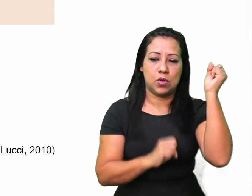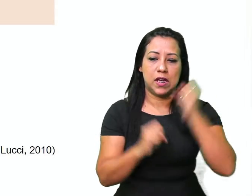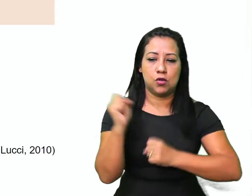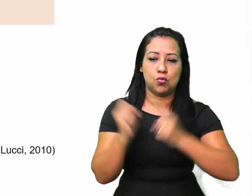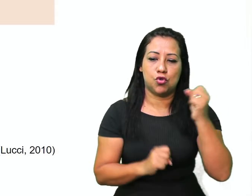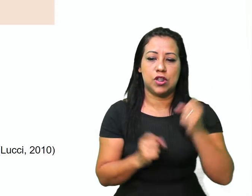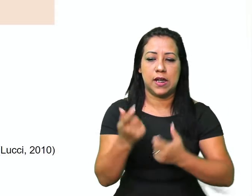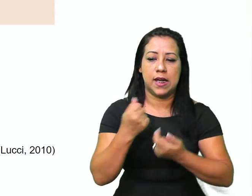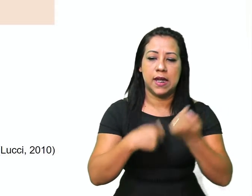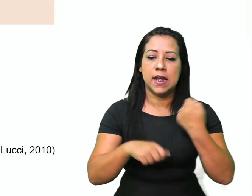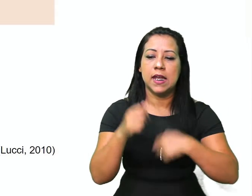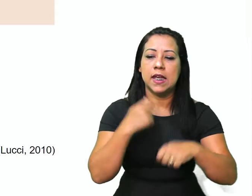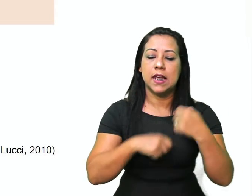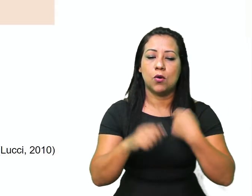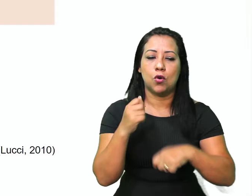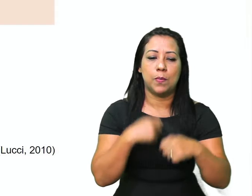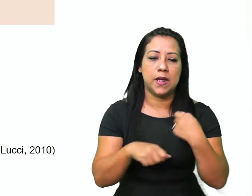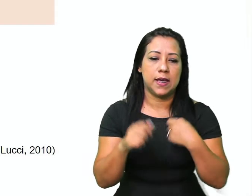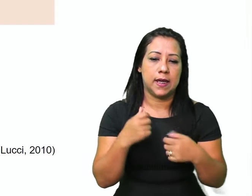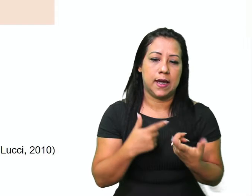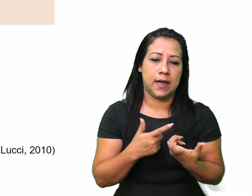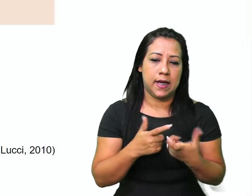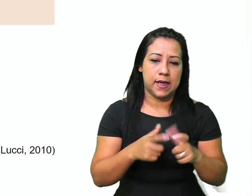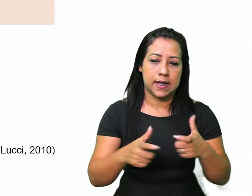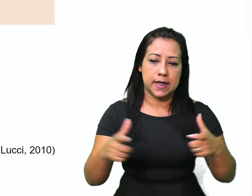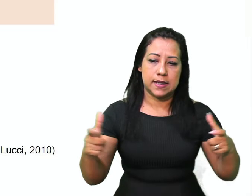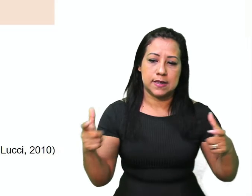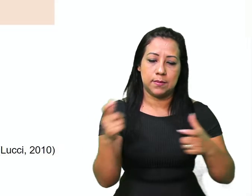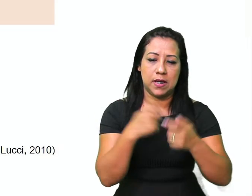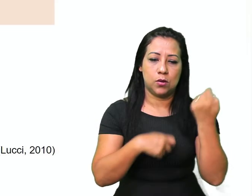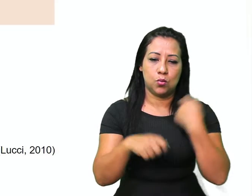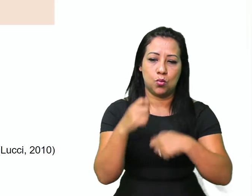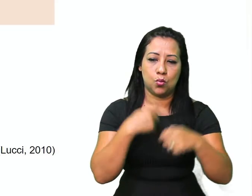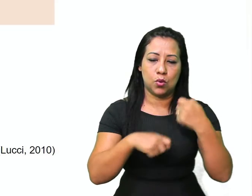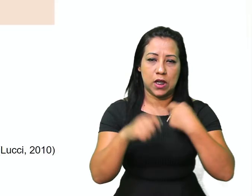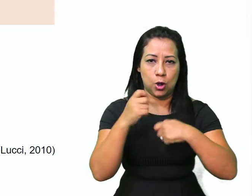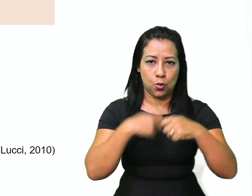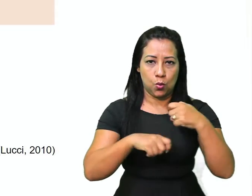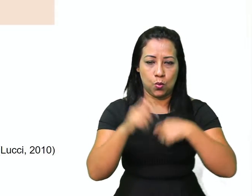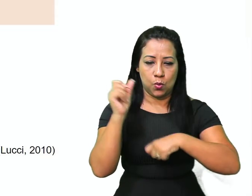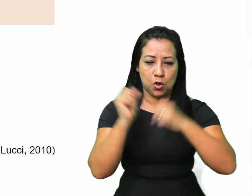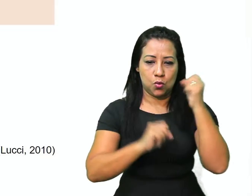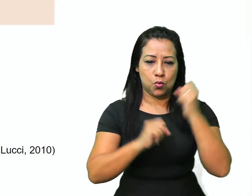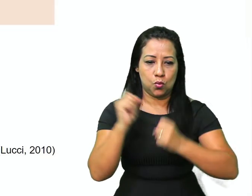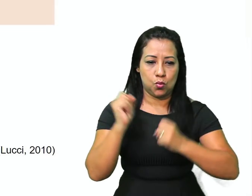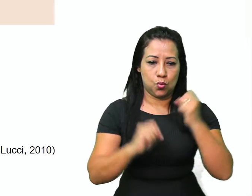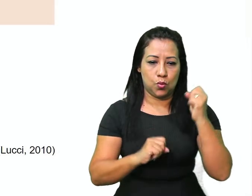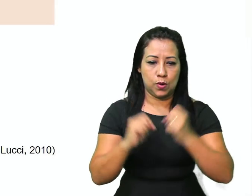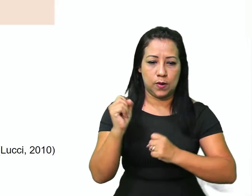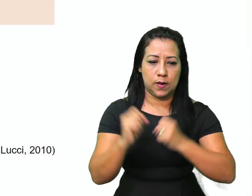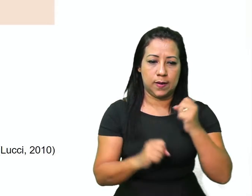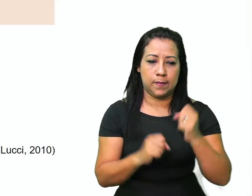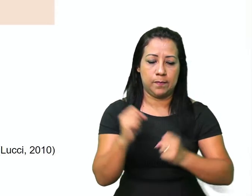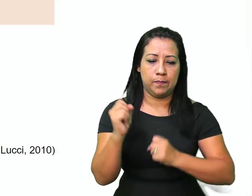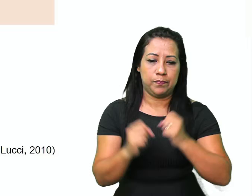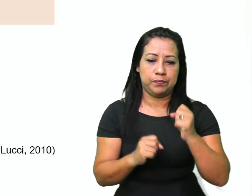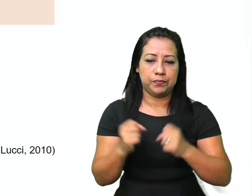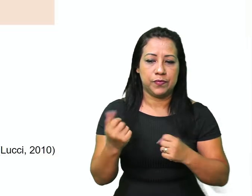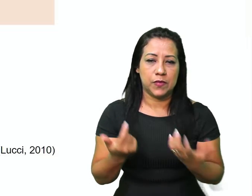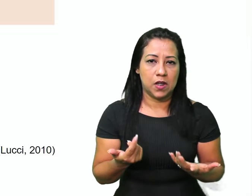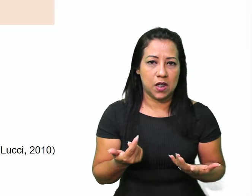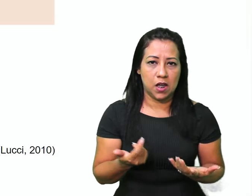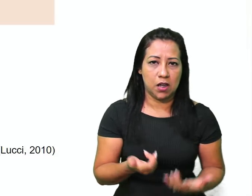ó, crescimento econômico, industrial, não havia melhorado a condição de vida de